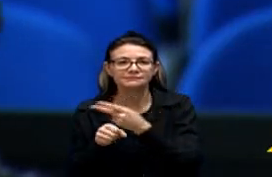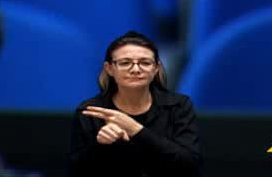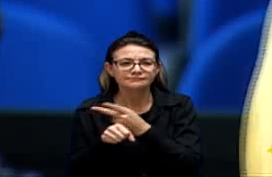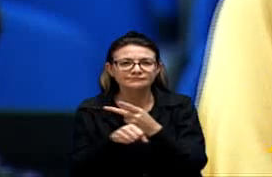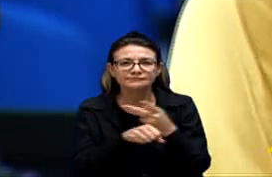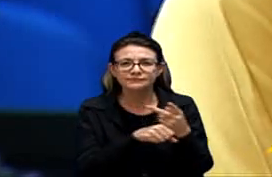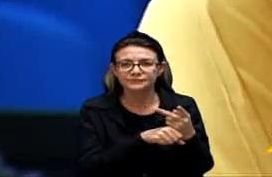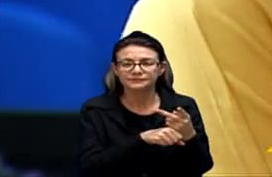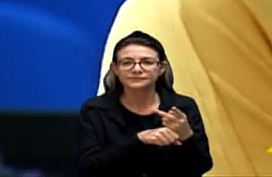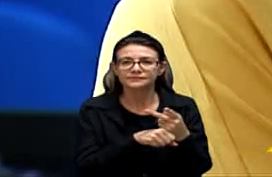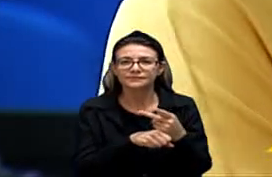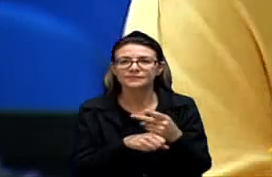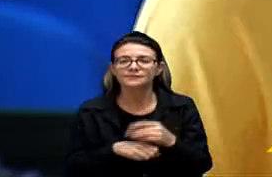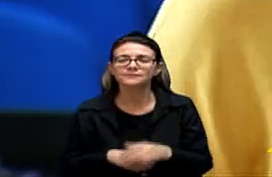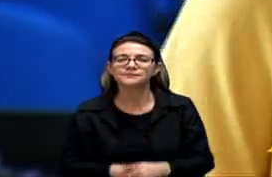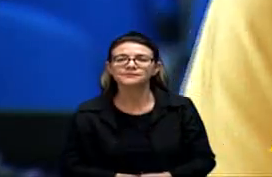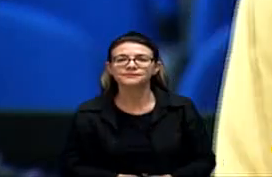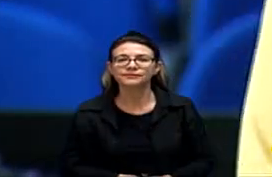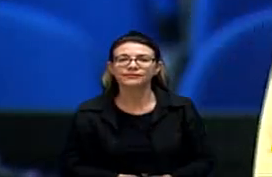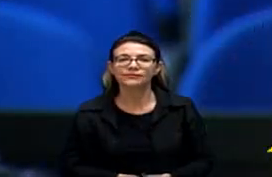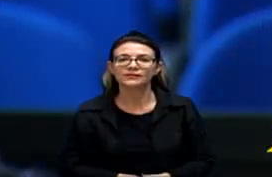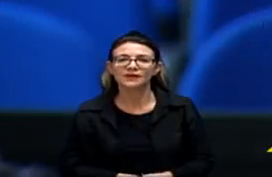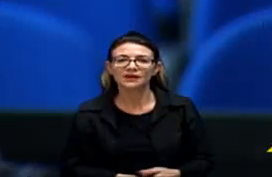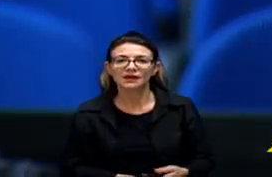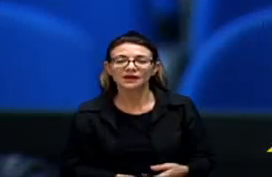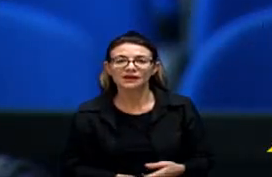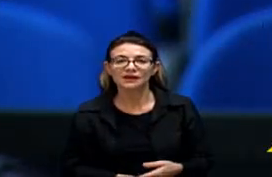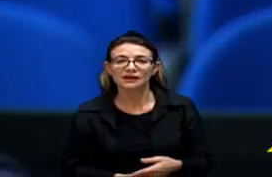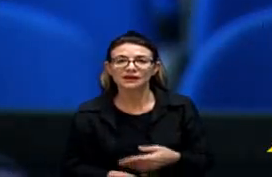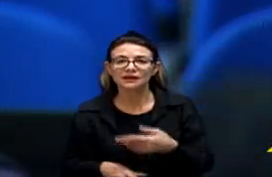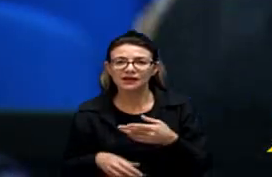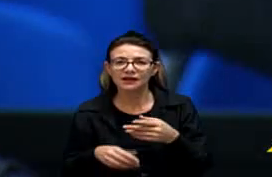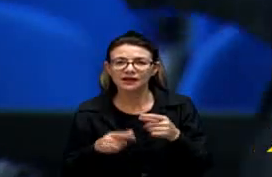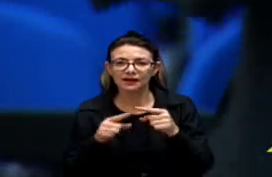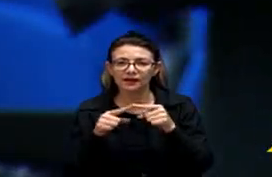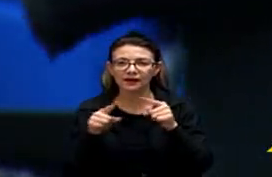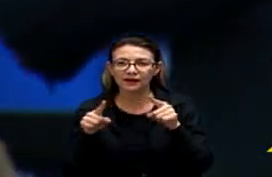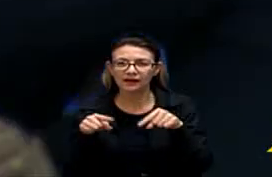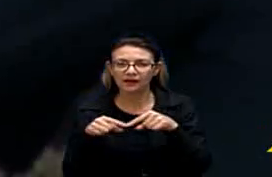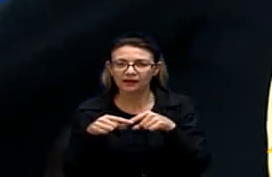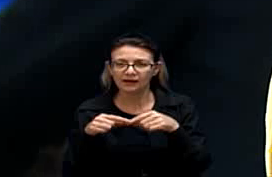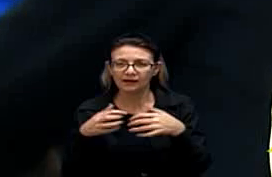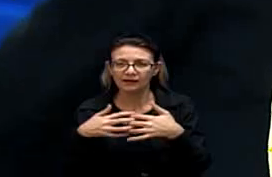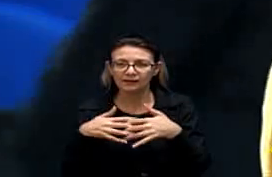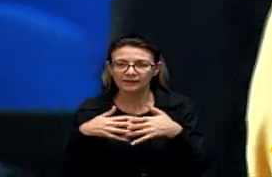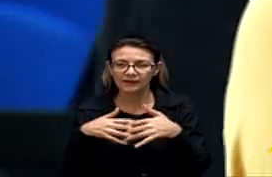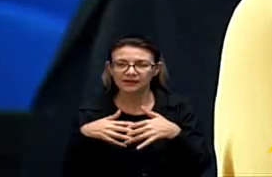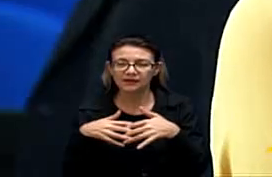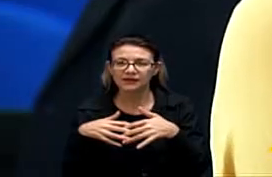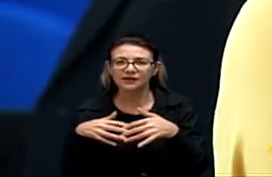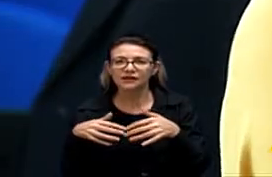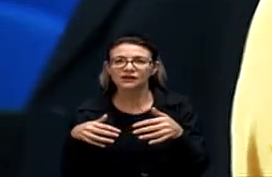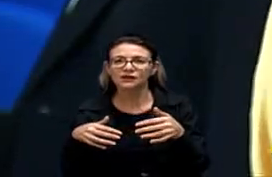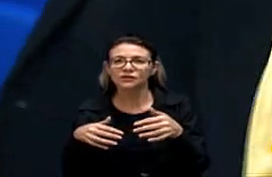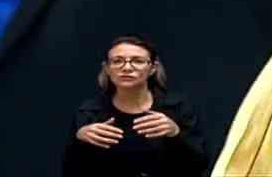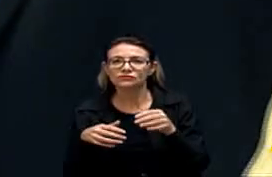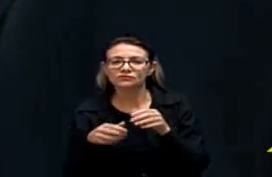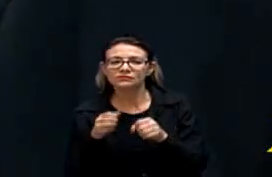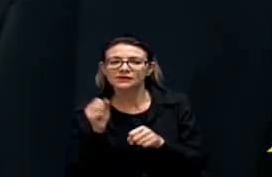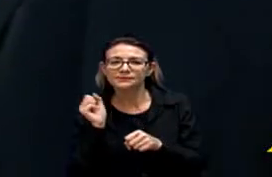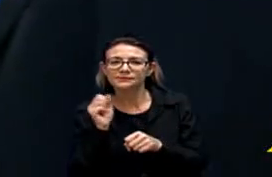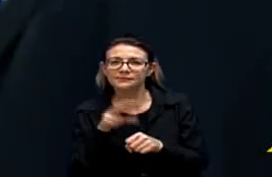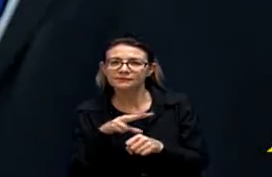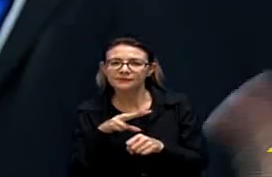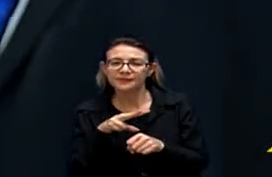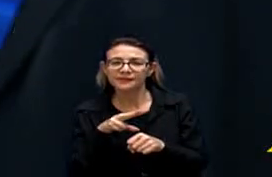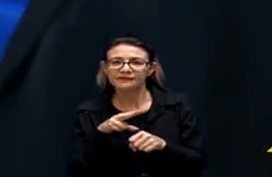na vai fazer as par tem aqu aparelhinho para verificar Olha você tá você deu e daí